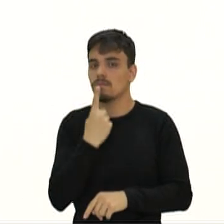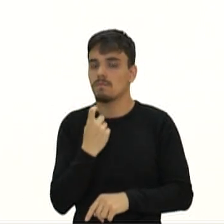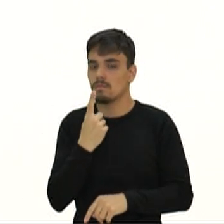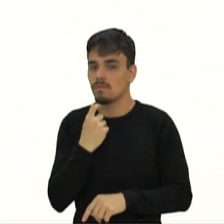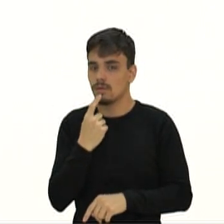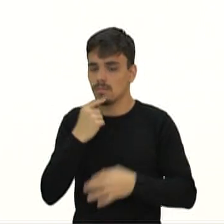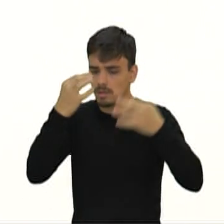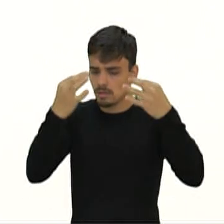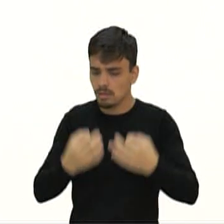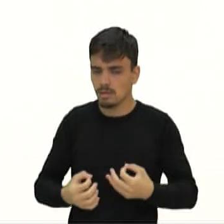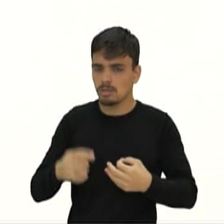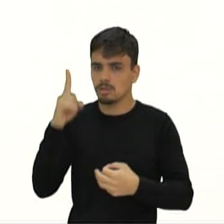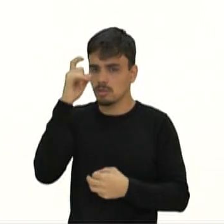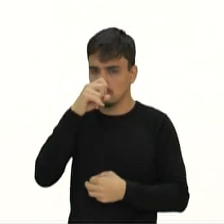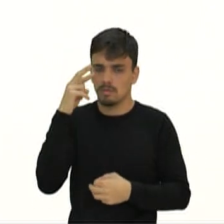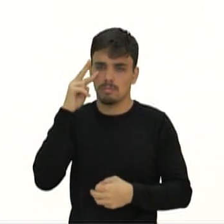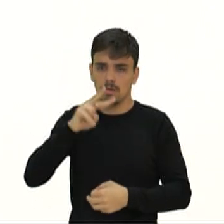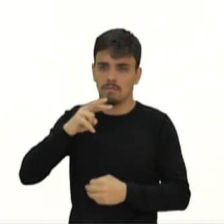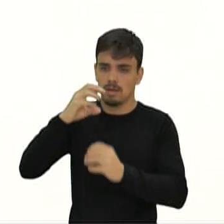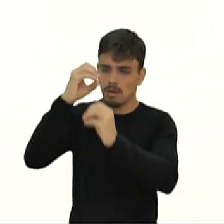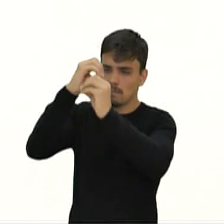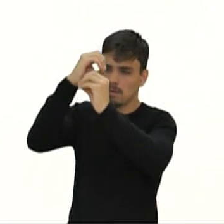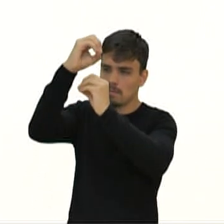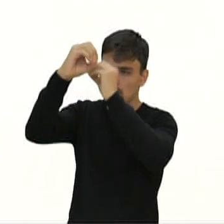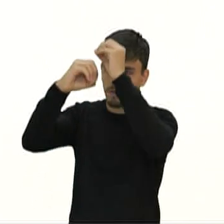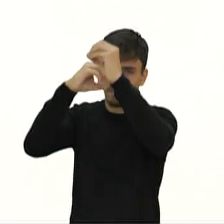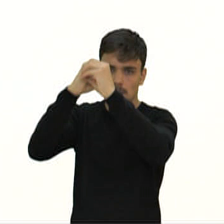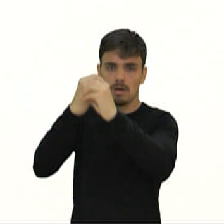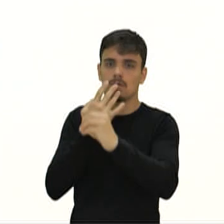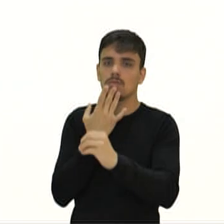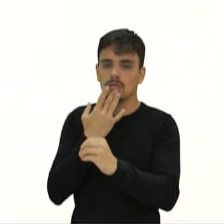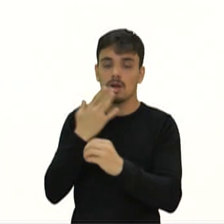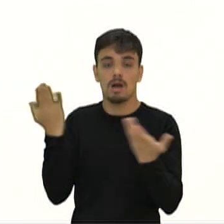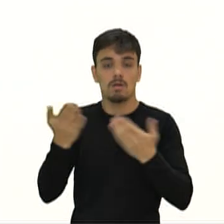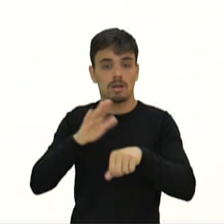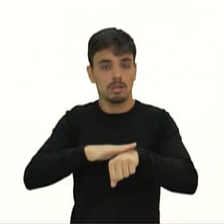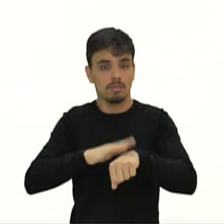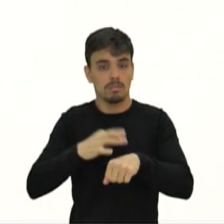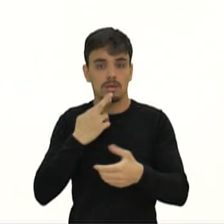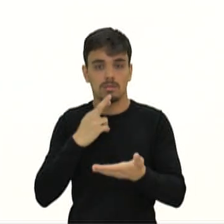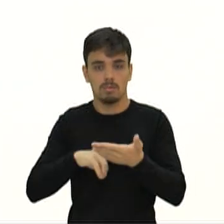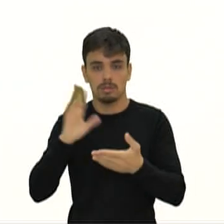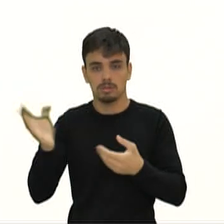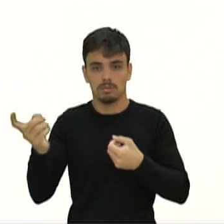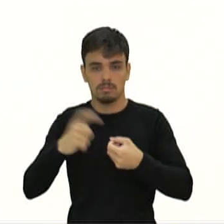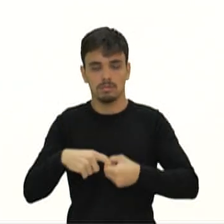para se orientar nos semáforos. Então, um tempinho para vocês pensarem então na resposta.